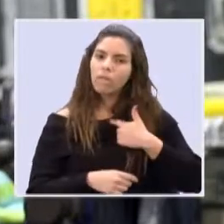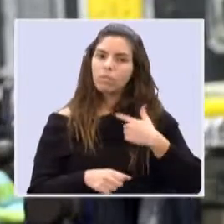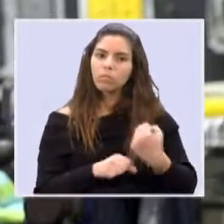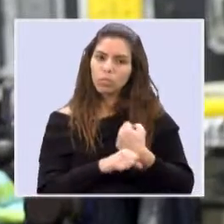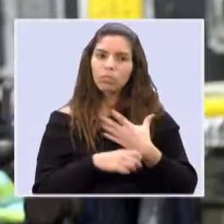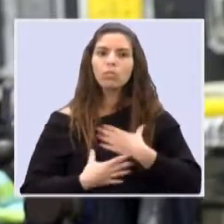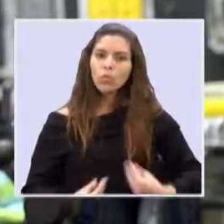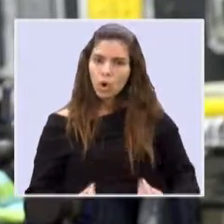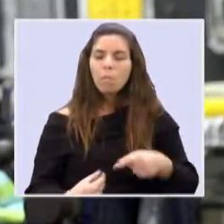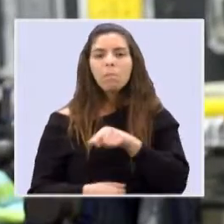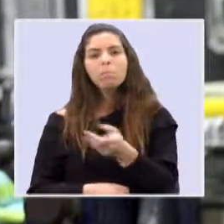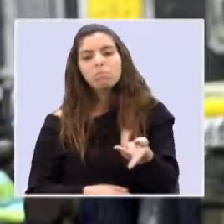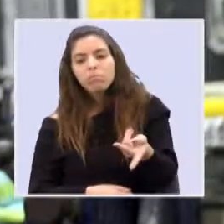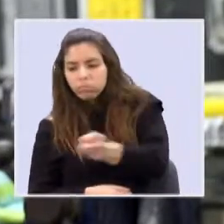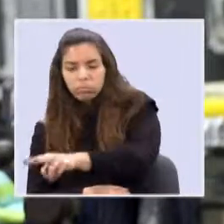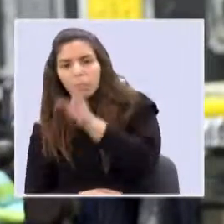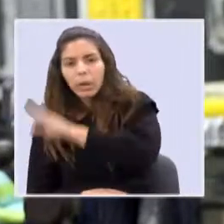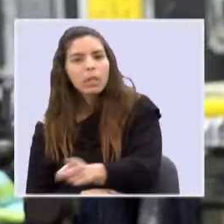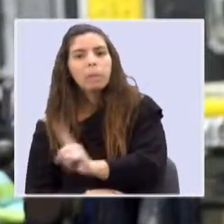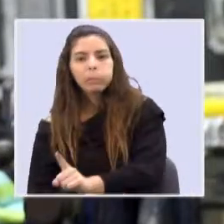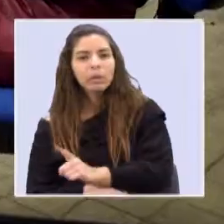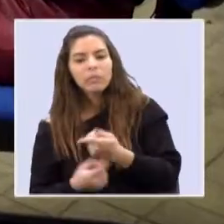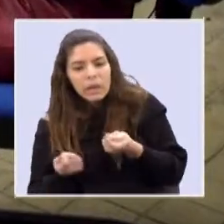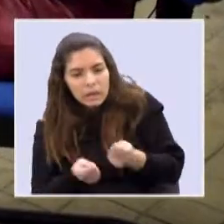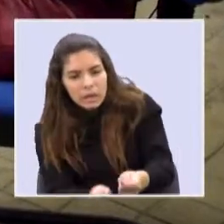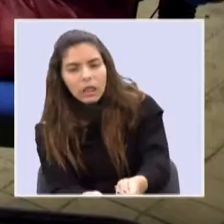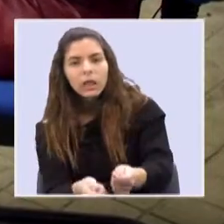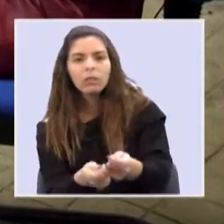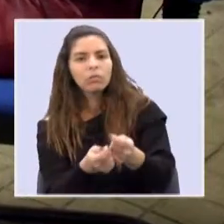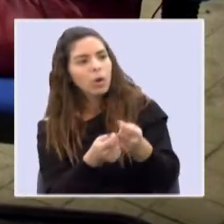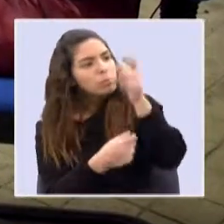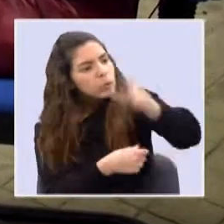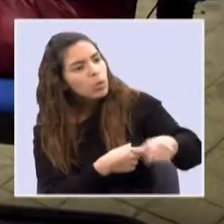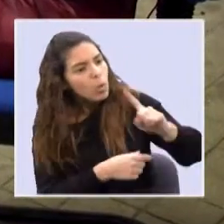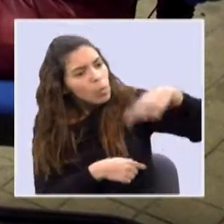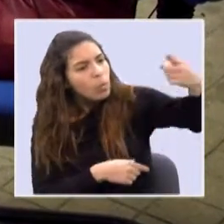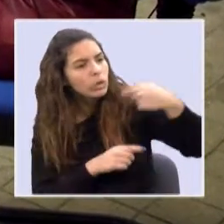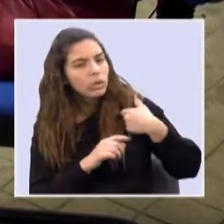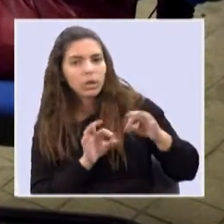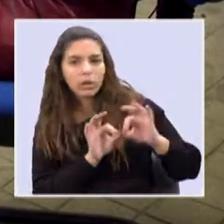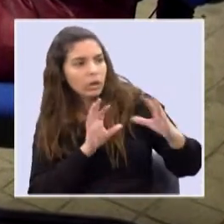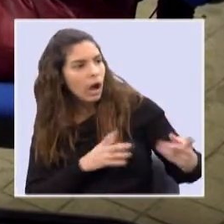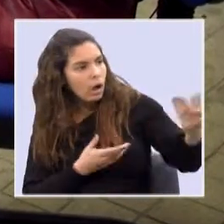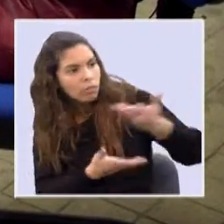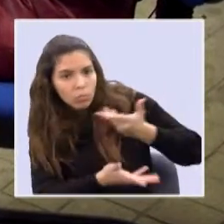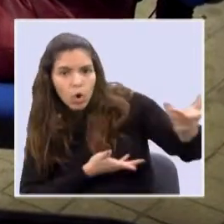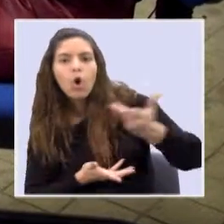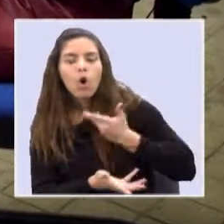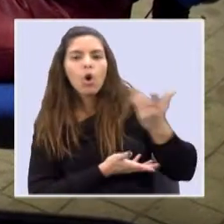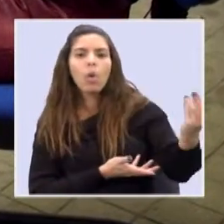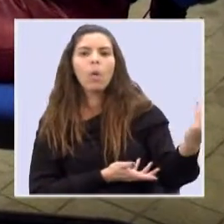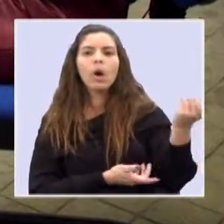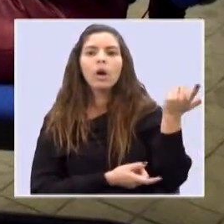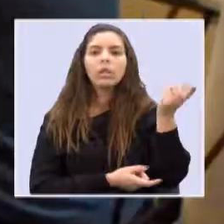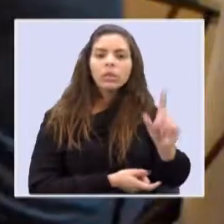que isso seria pela falta de haver incentivo, ou seja, de terem pessoas com quem trocar ideias, de ter pessoas com quem trocar conhecimento,